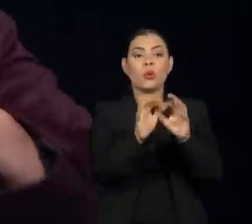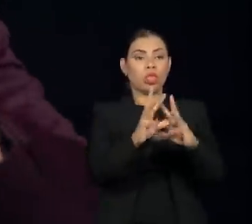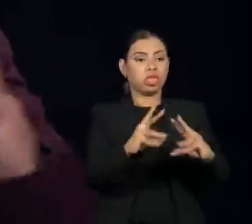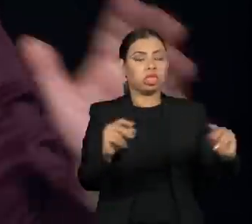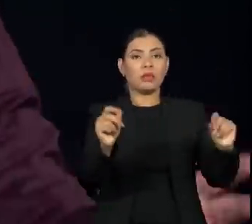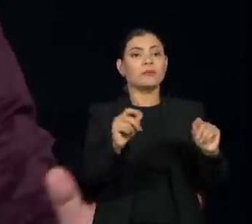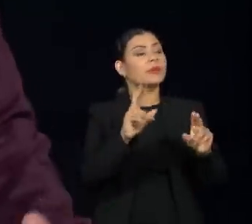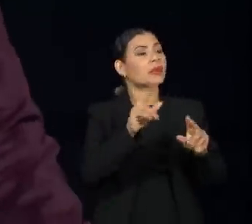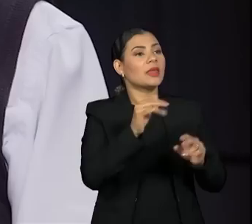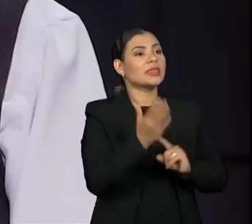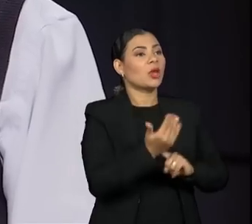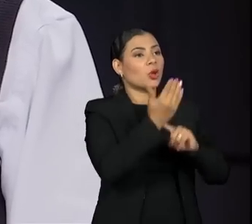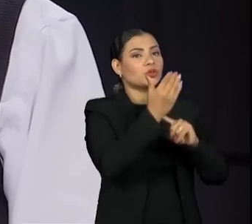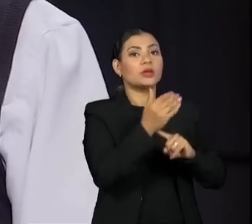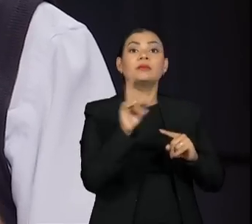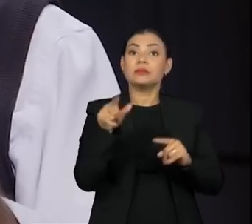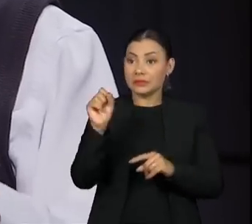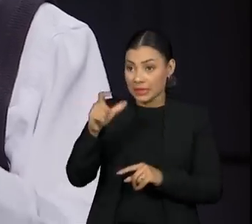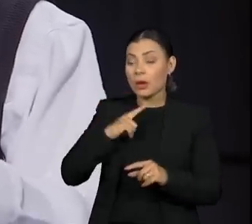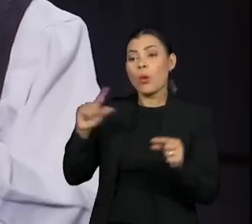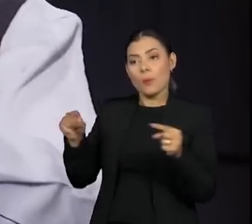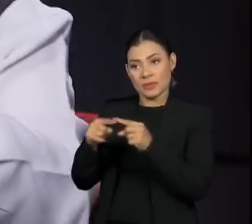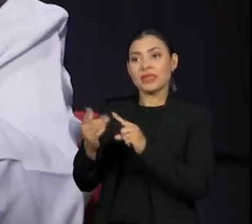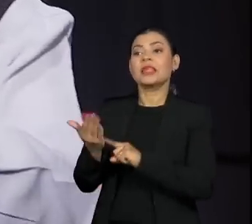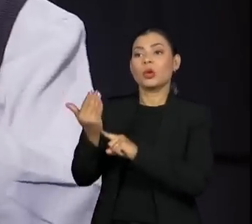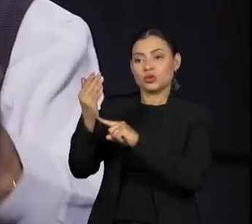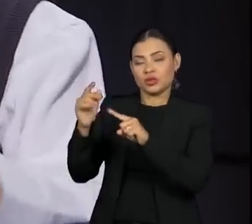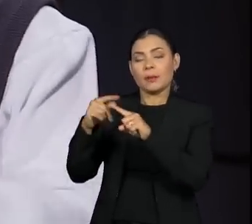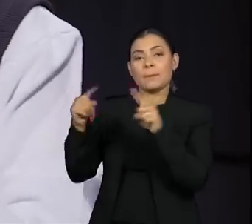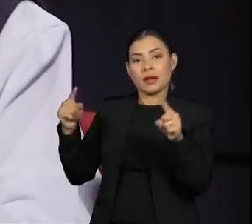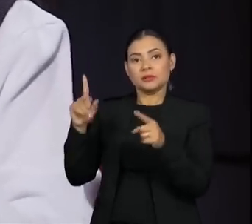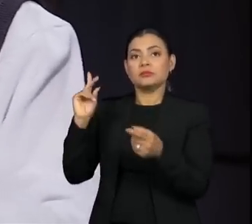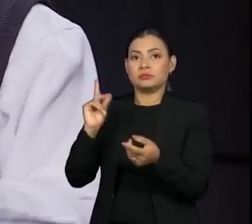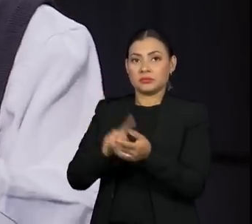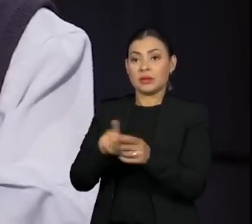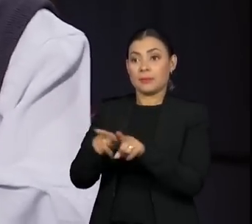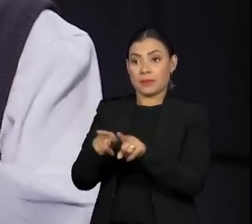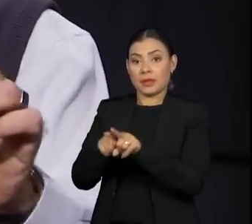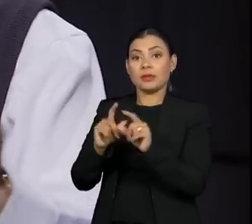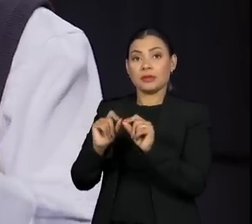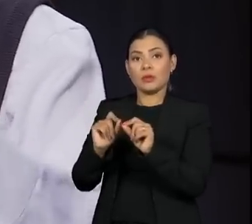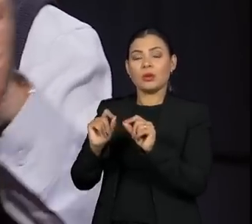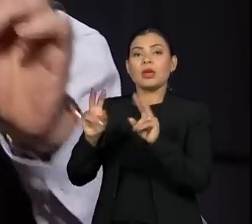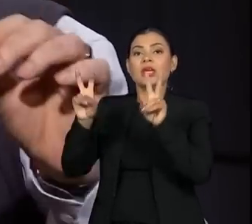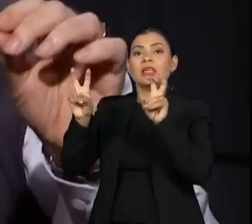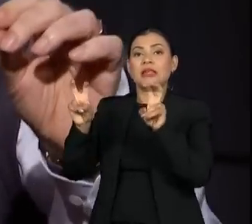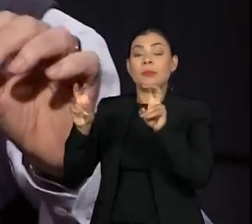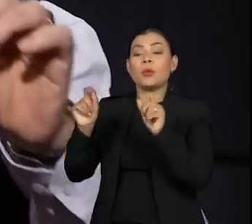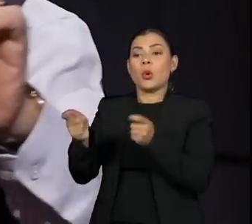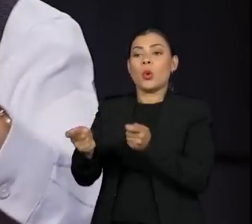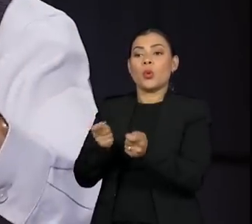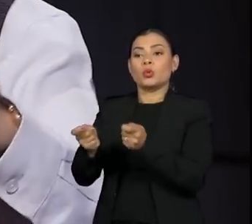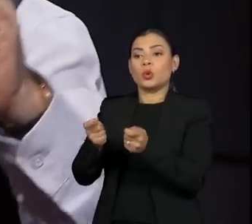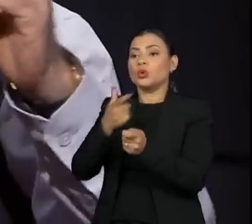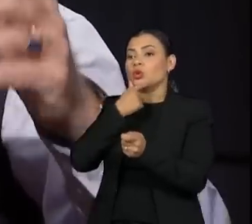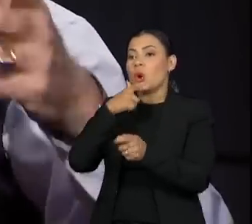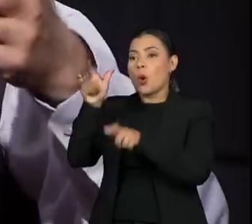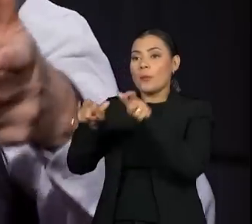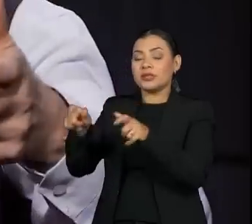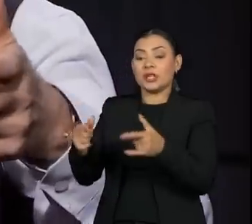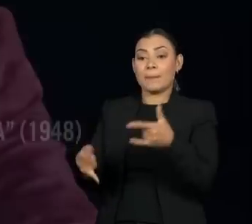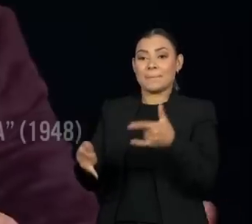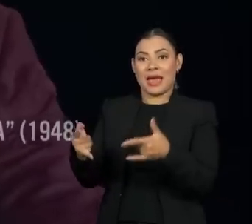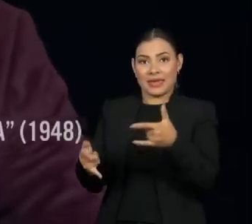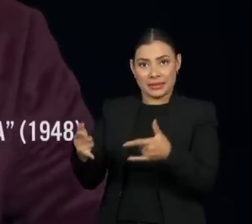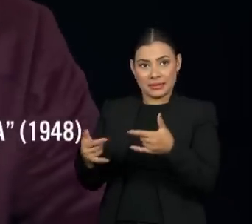cyber o livro do Winner cibernetics o subtítulo é o controle de homens e máquinas porque é